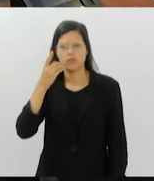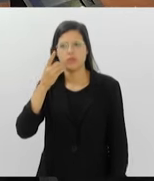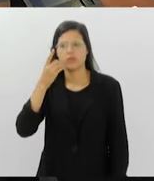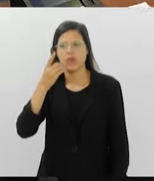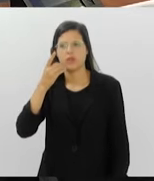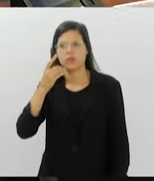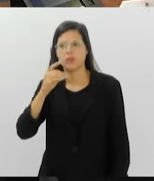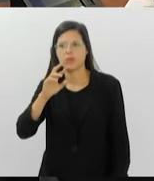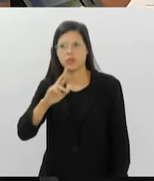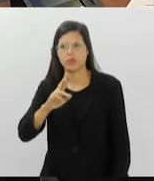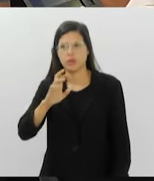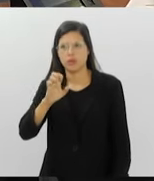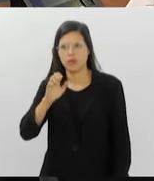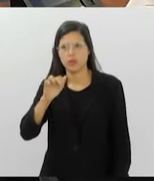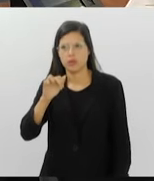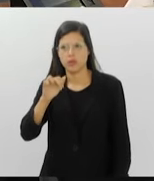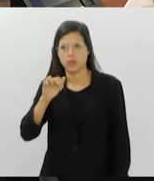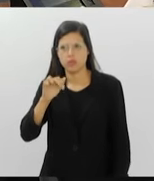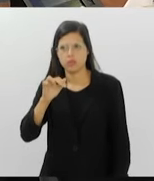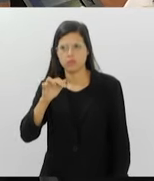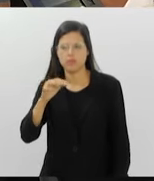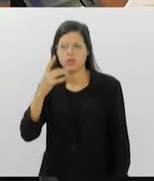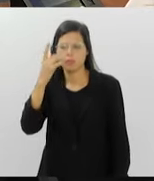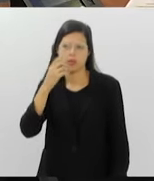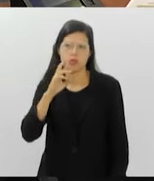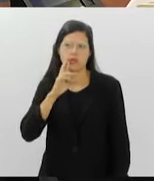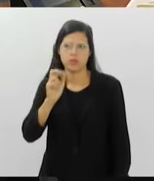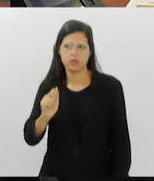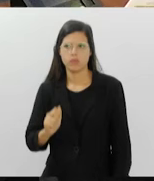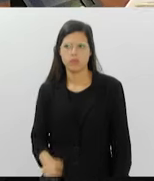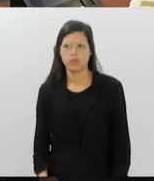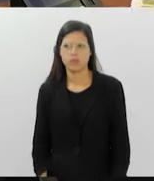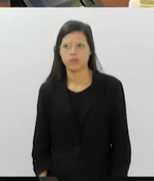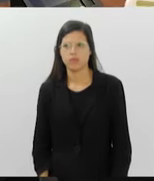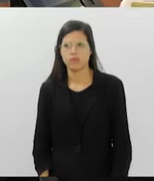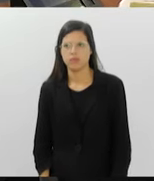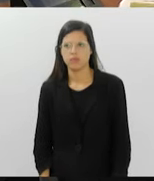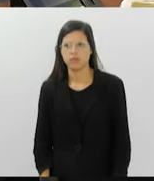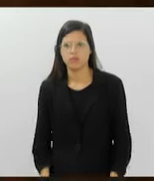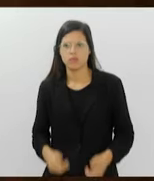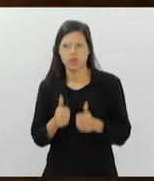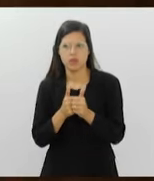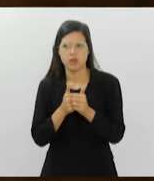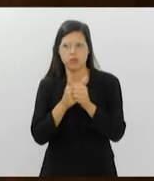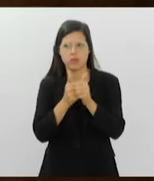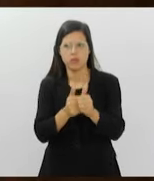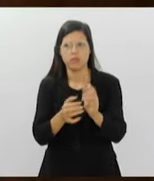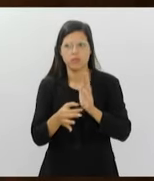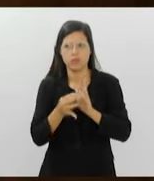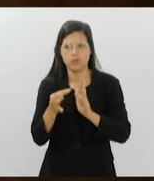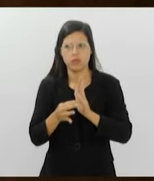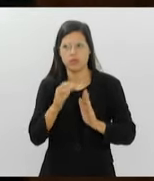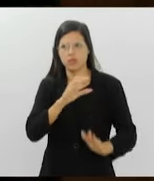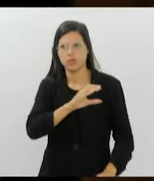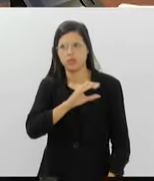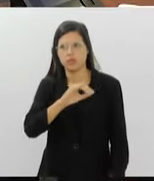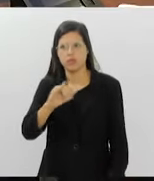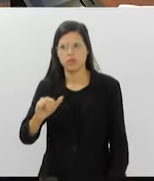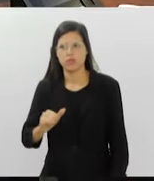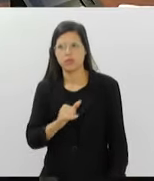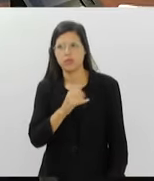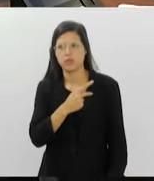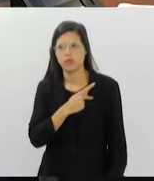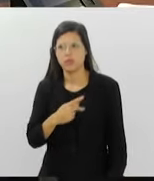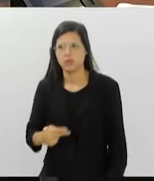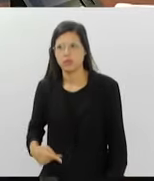presidência designa o deputado Rodrigo Amorim, por favor, pela comissão. Acompanho o parecer da CCJ, presidente. Pela